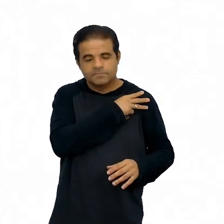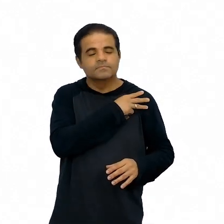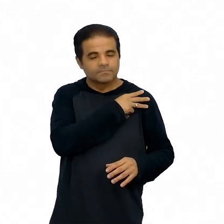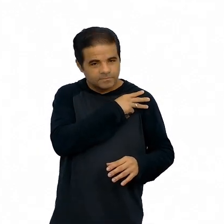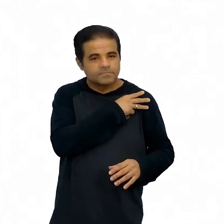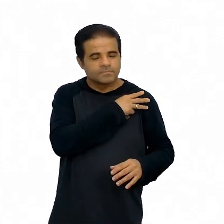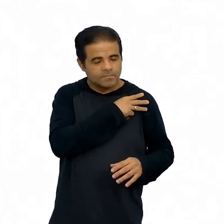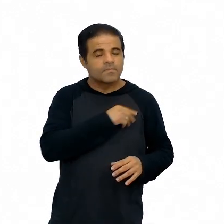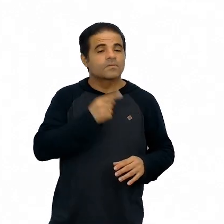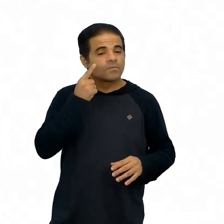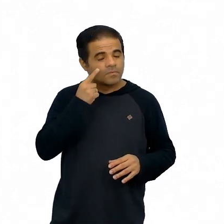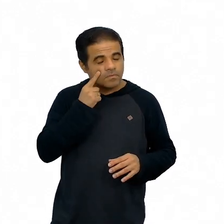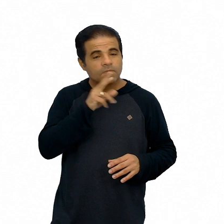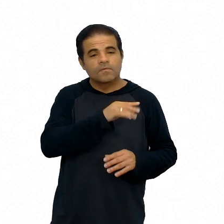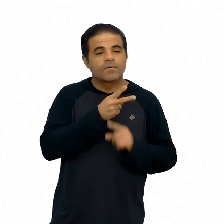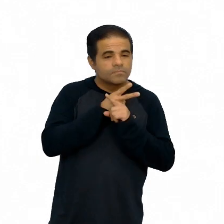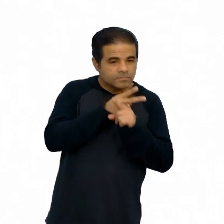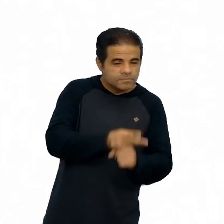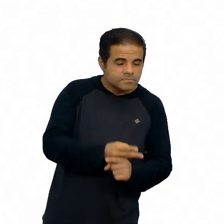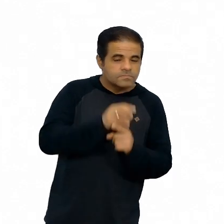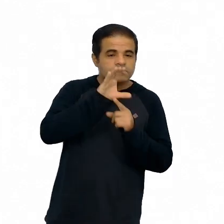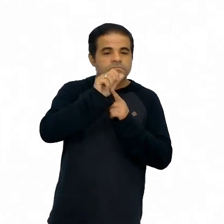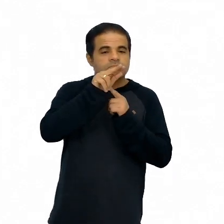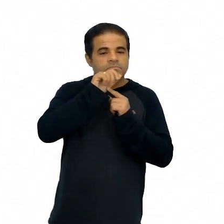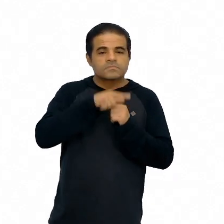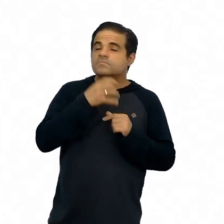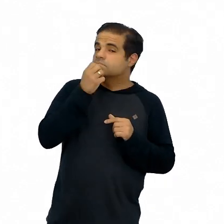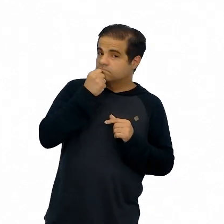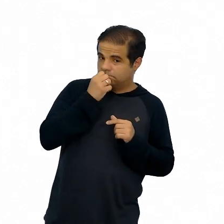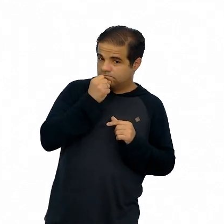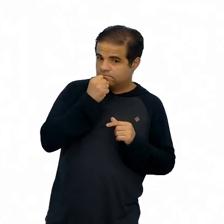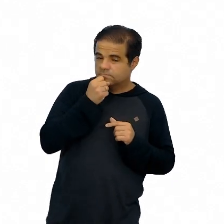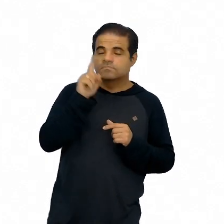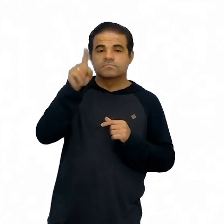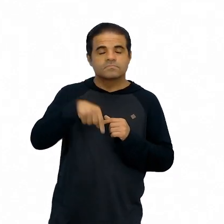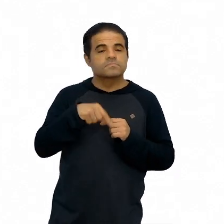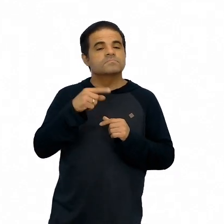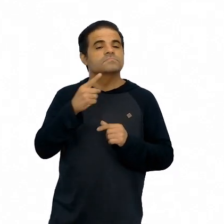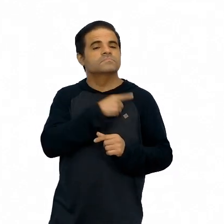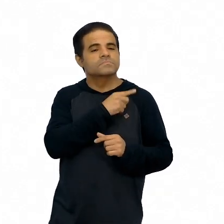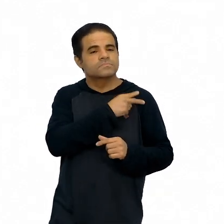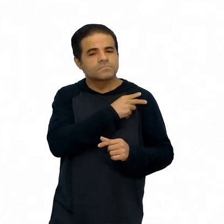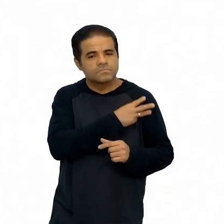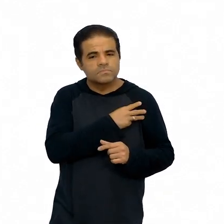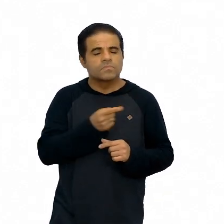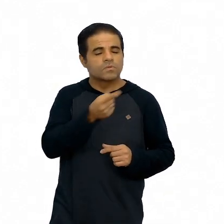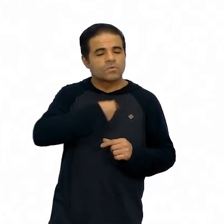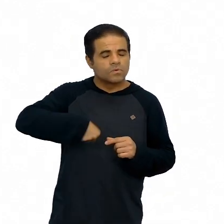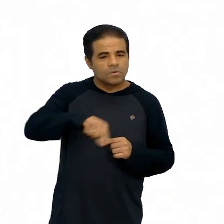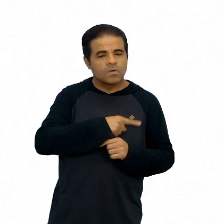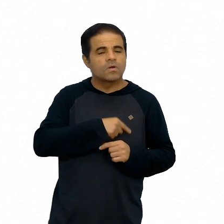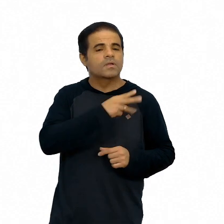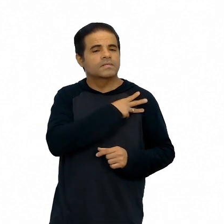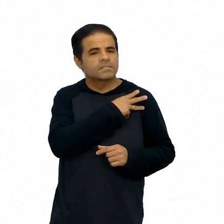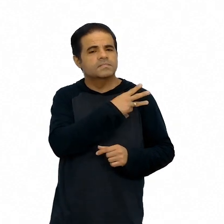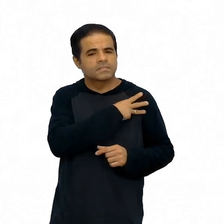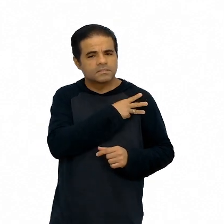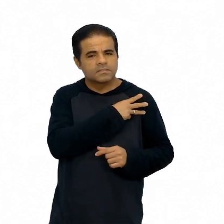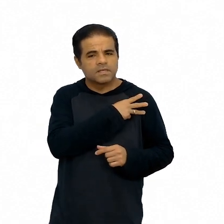séries. Então, a gente vai procurar lá no canal Laranjinha quem é a minha série. No nosso caso aqui, a terceira